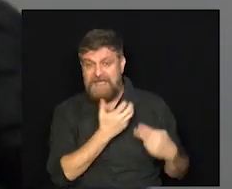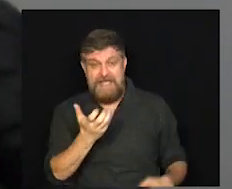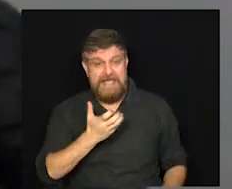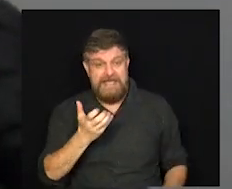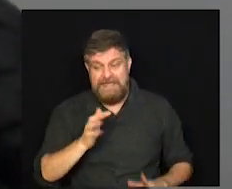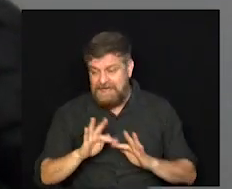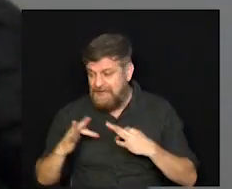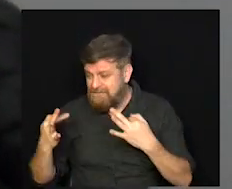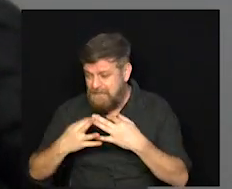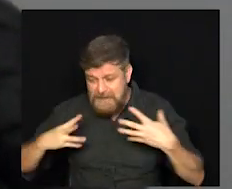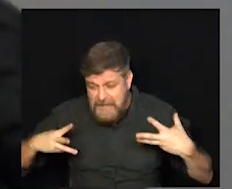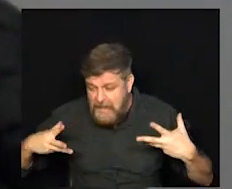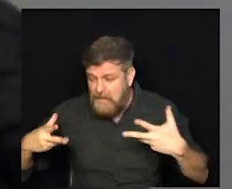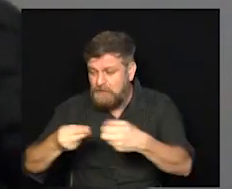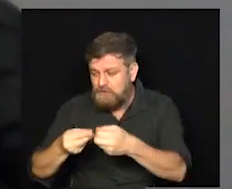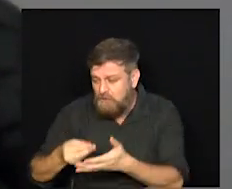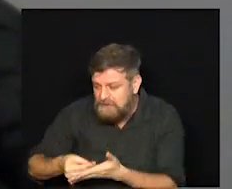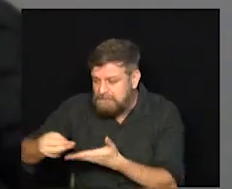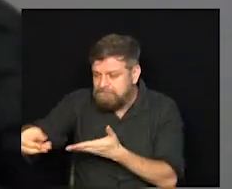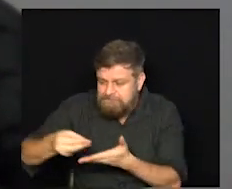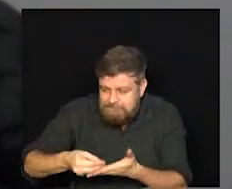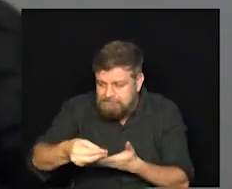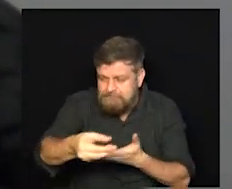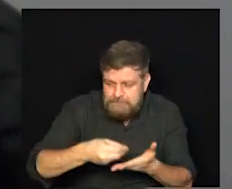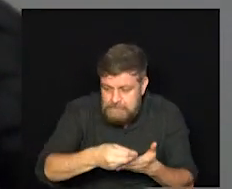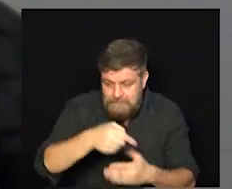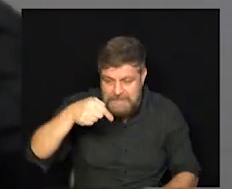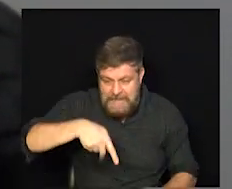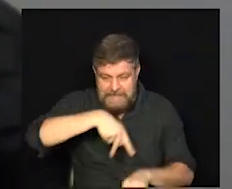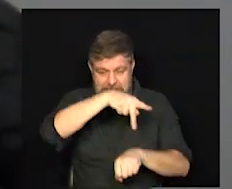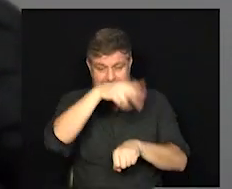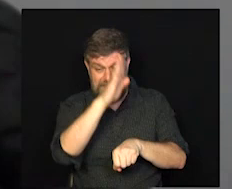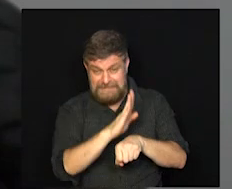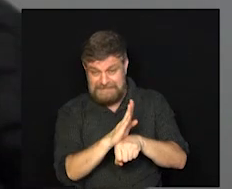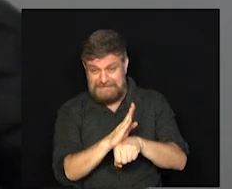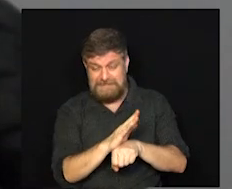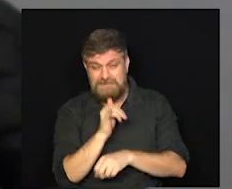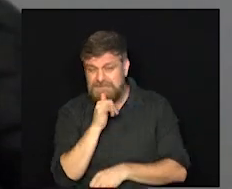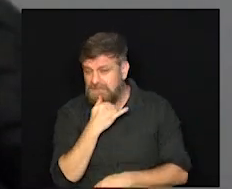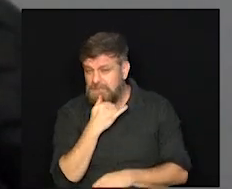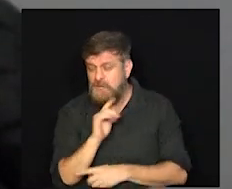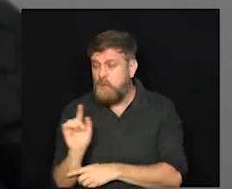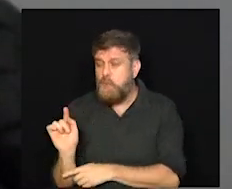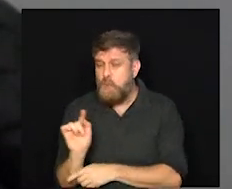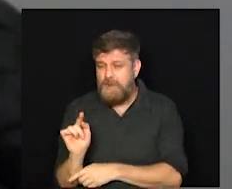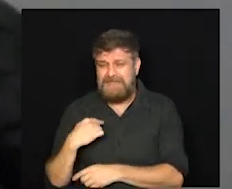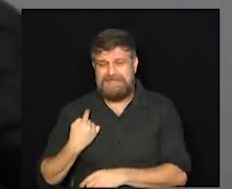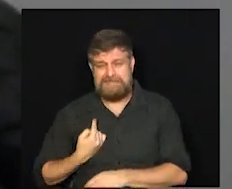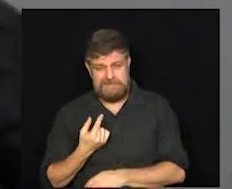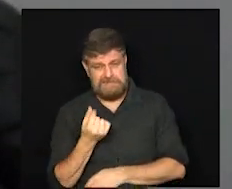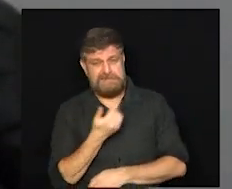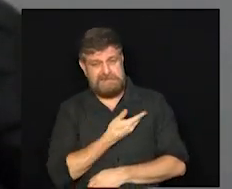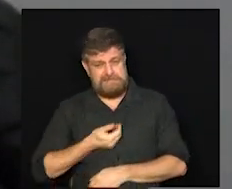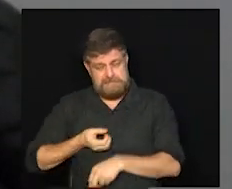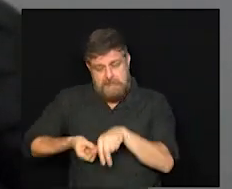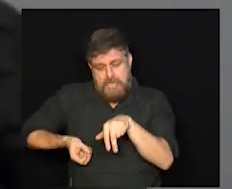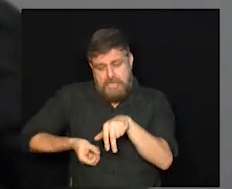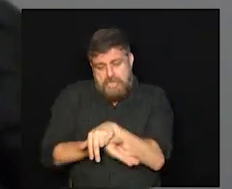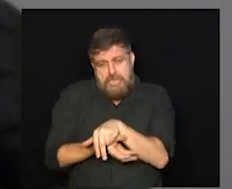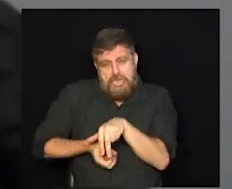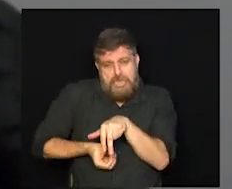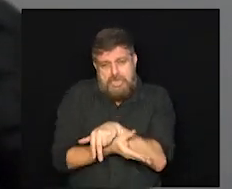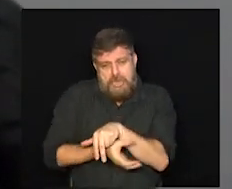mesmo cuidado, né? Porque a gente vive em um país que, infelizmente, a corrupção é